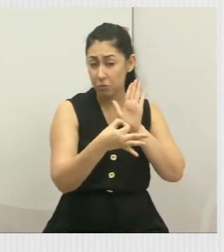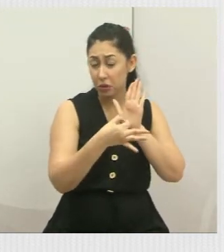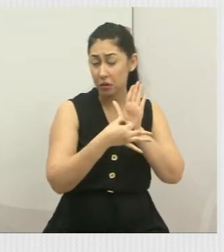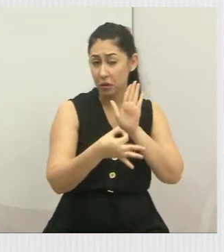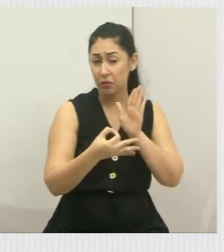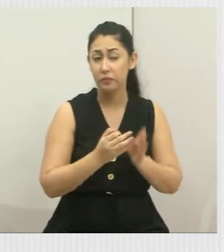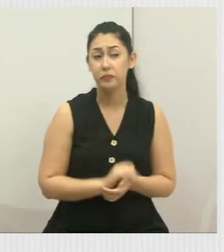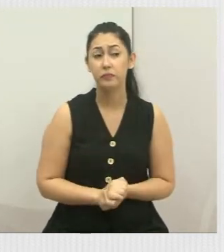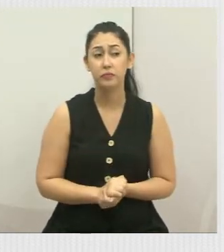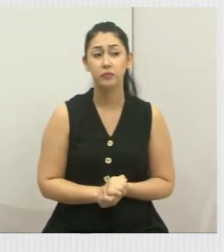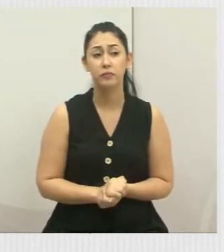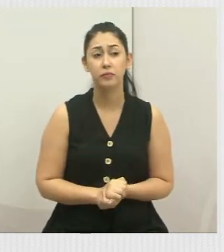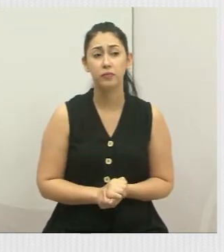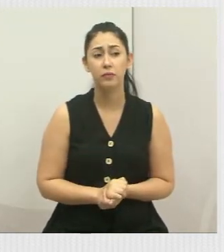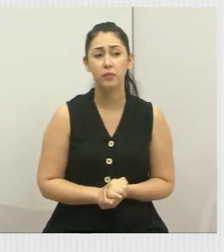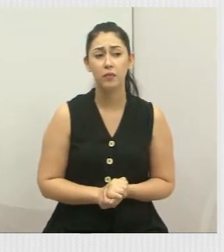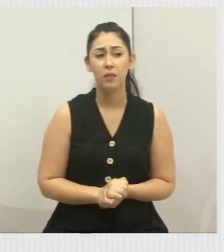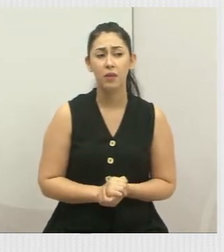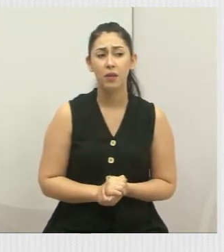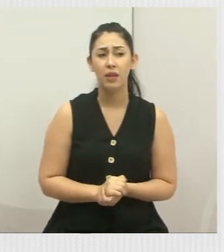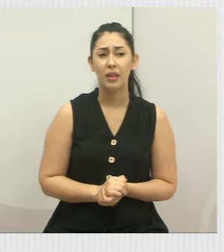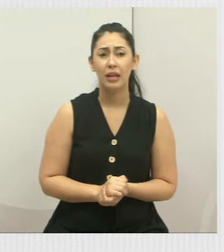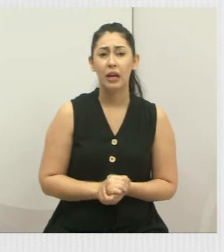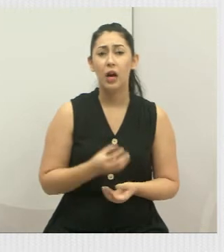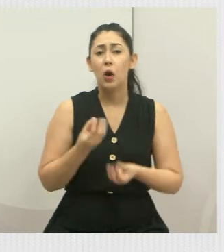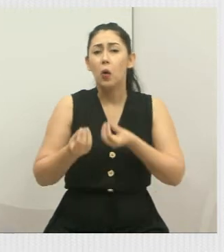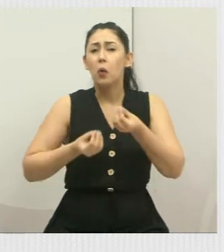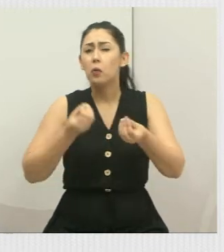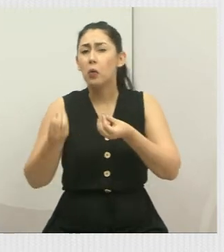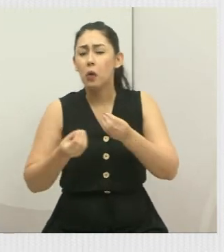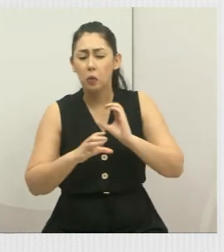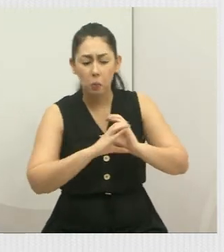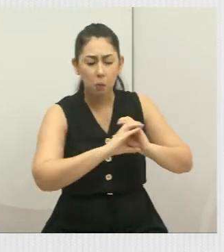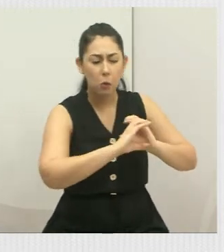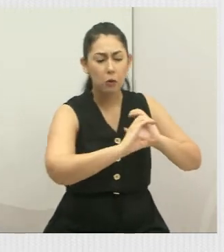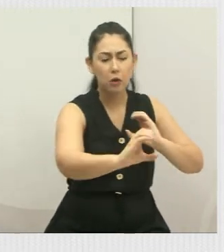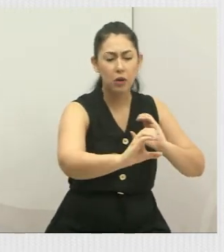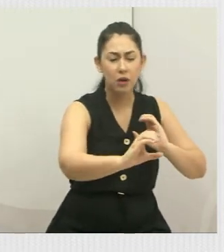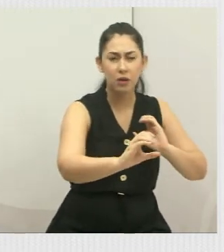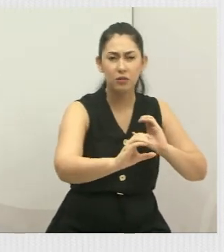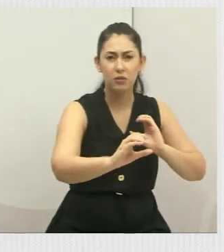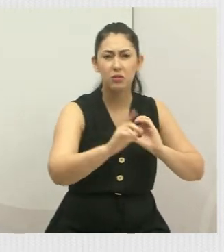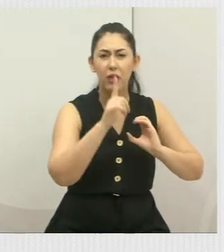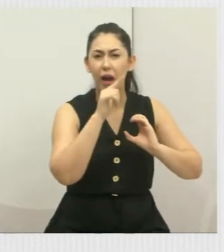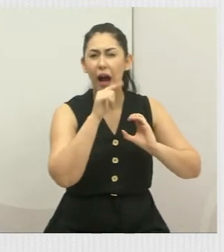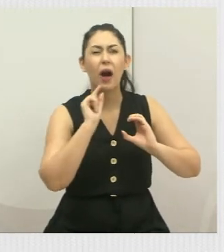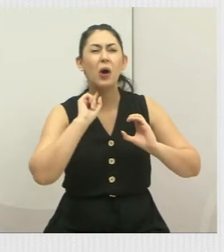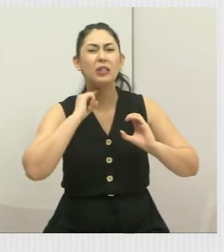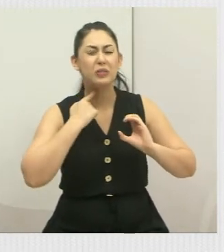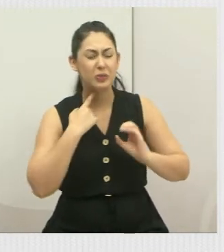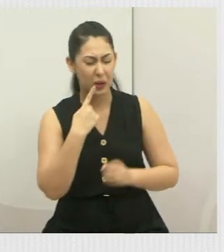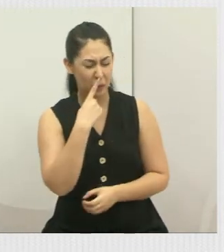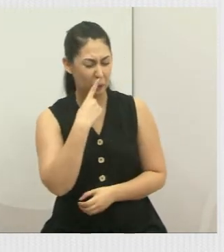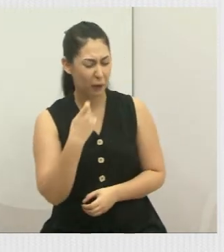Como está a rede de esgoto nos quesitos retorno de esgoto para a sua casa, mau cheiro?